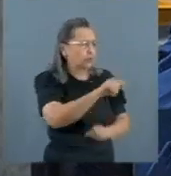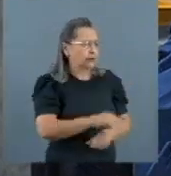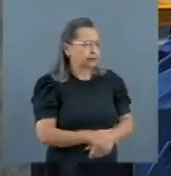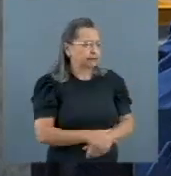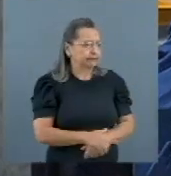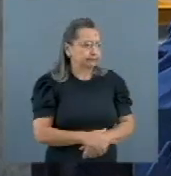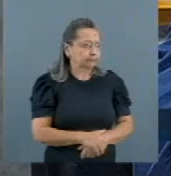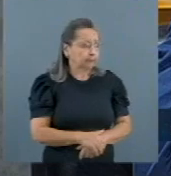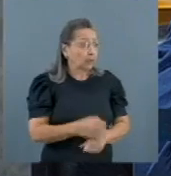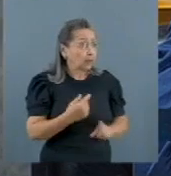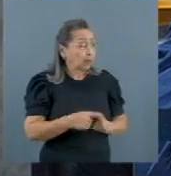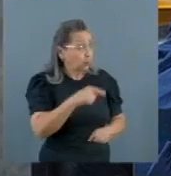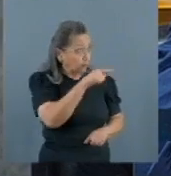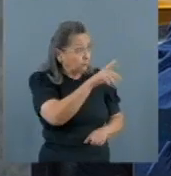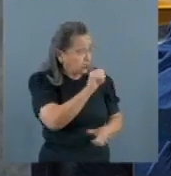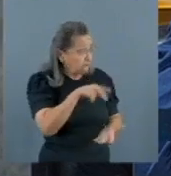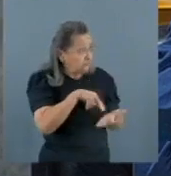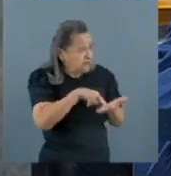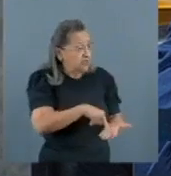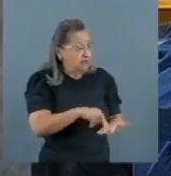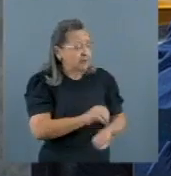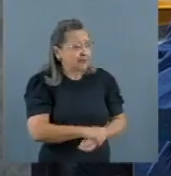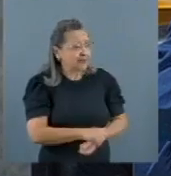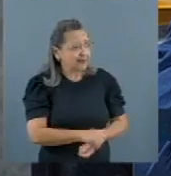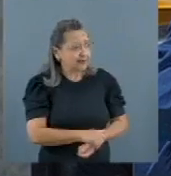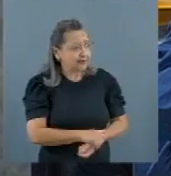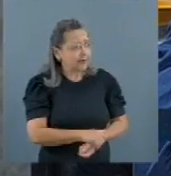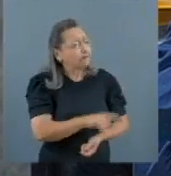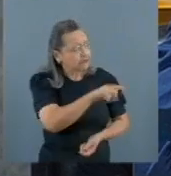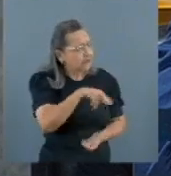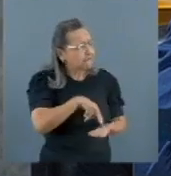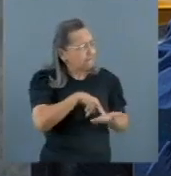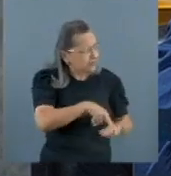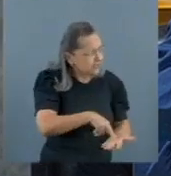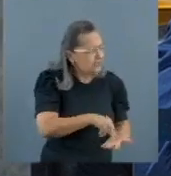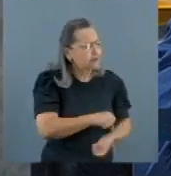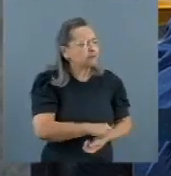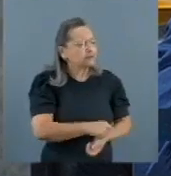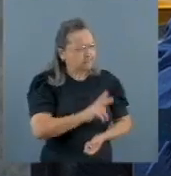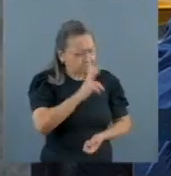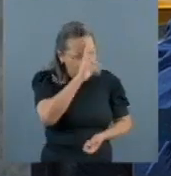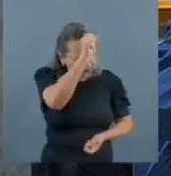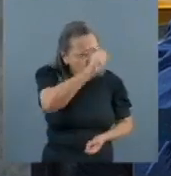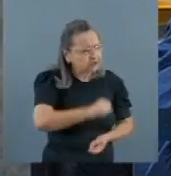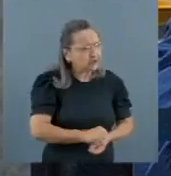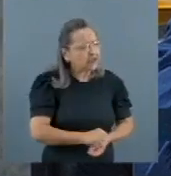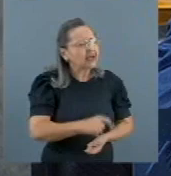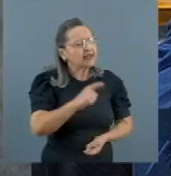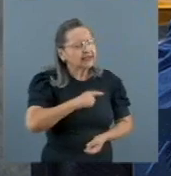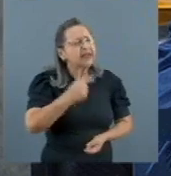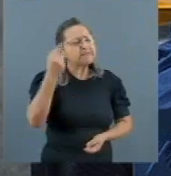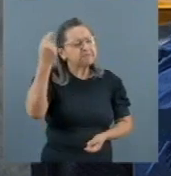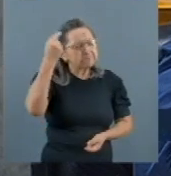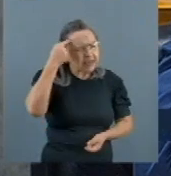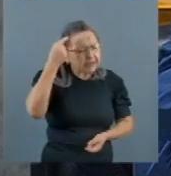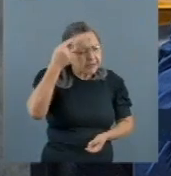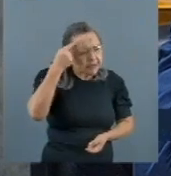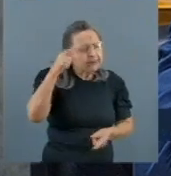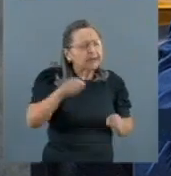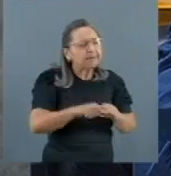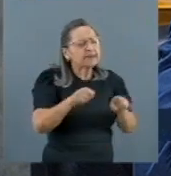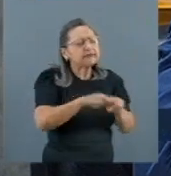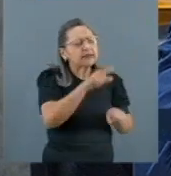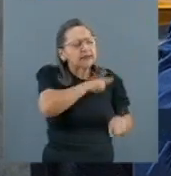porque o senhor é muito firme, tem uma ideologia forte, tem um pensamento, uma visão muito